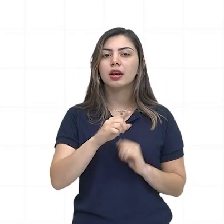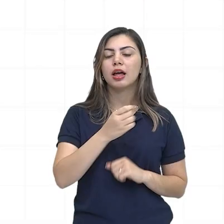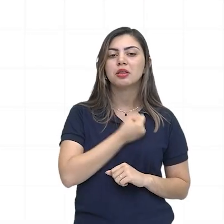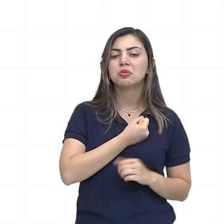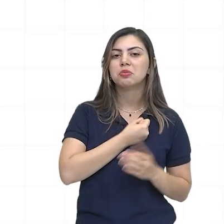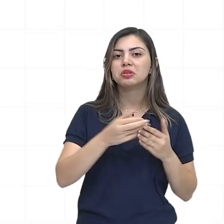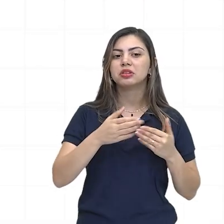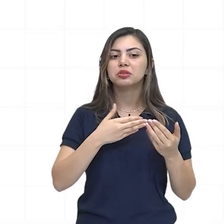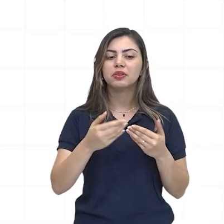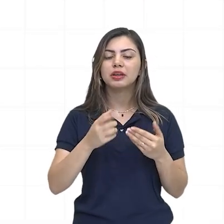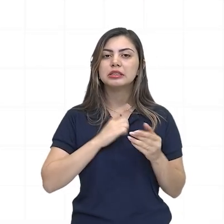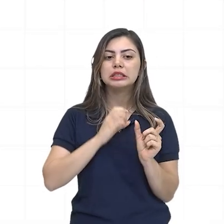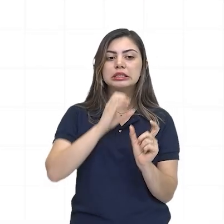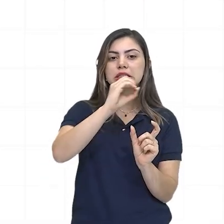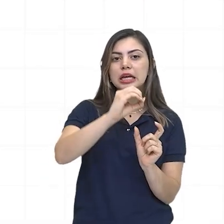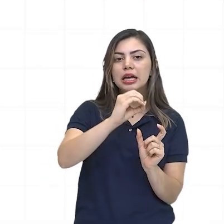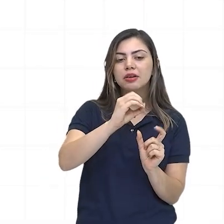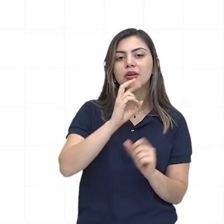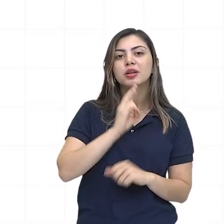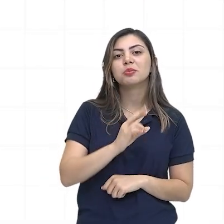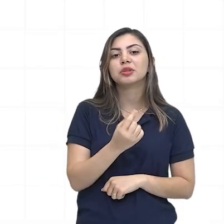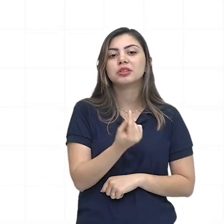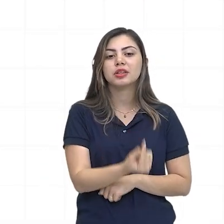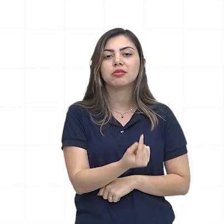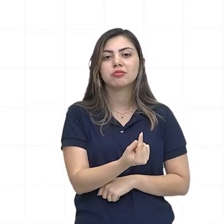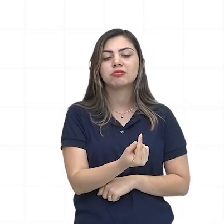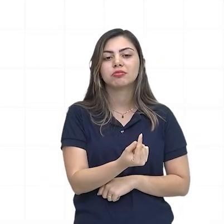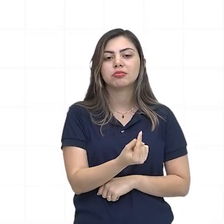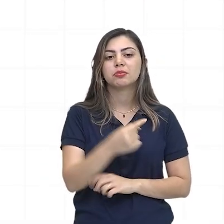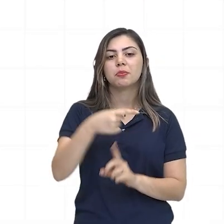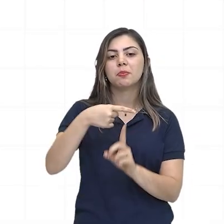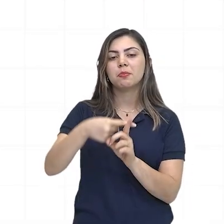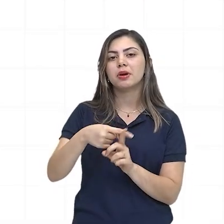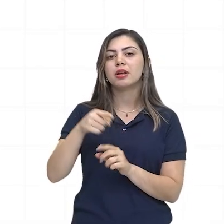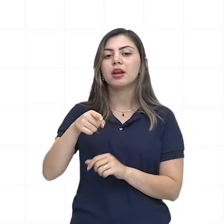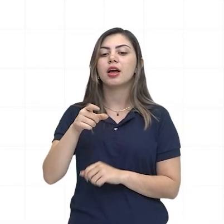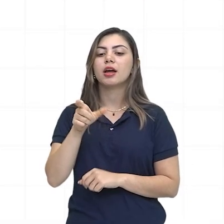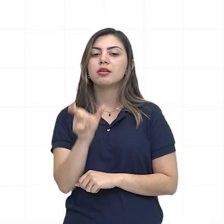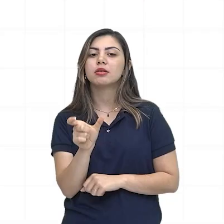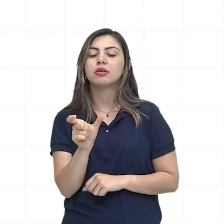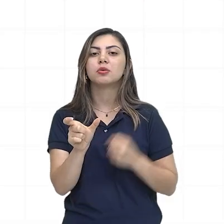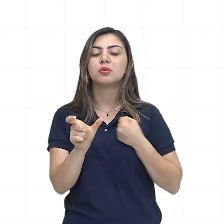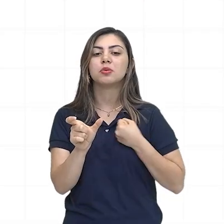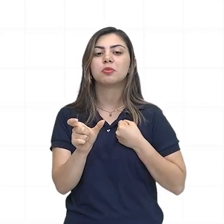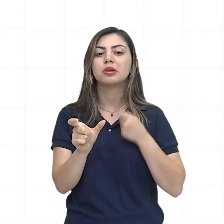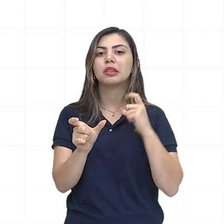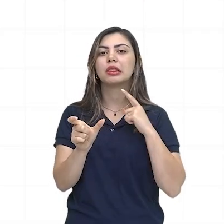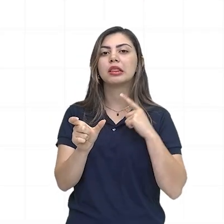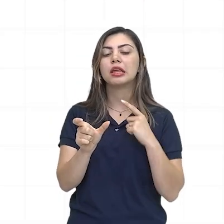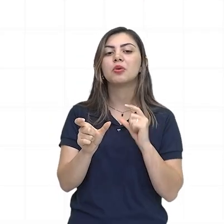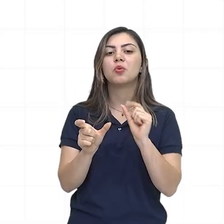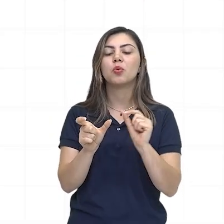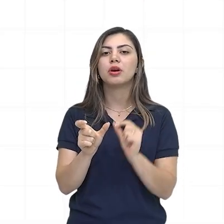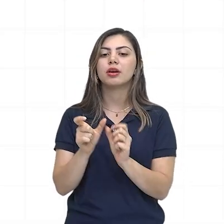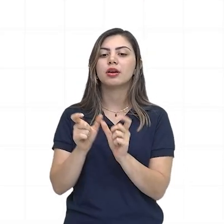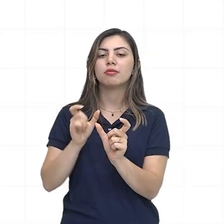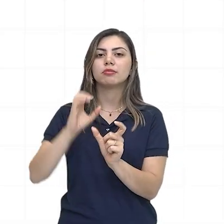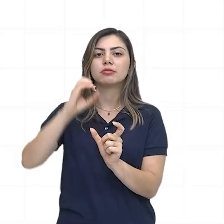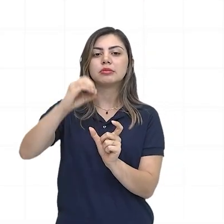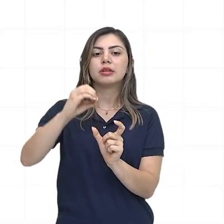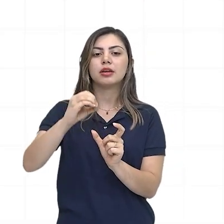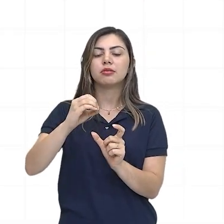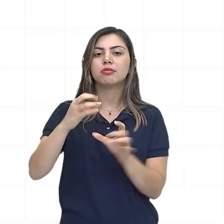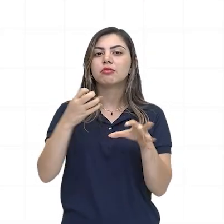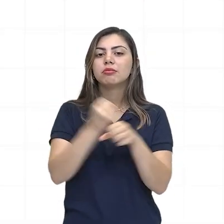1. Mais outro valor aqui elevado a zero, que é igual a quanto? É igual a 1. 1 mais 1 é igual